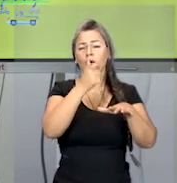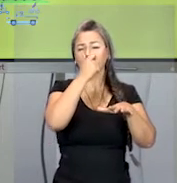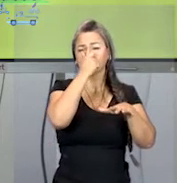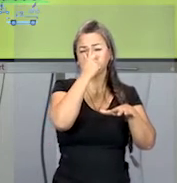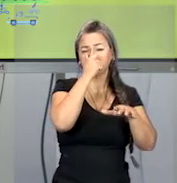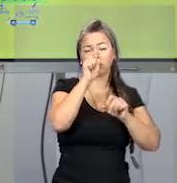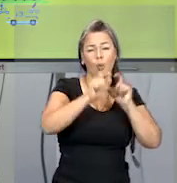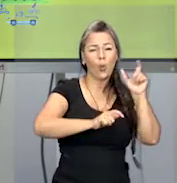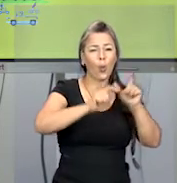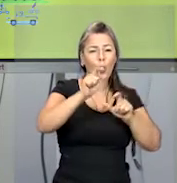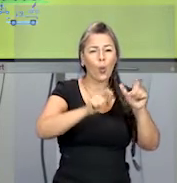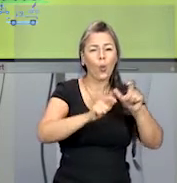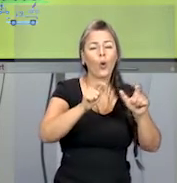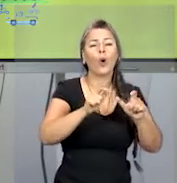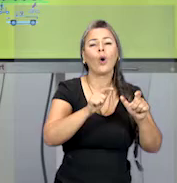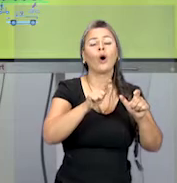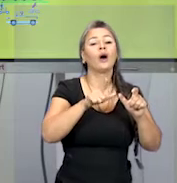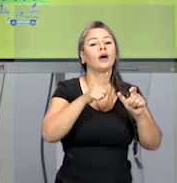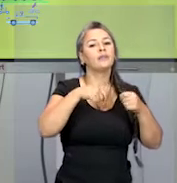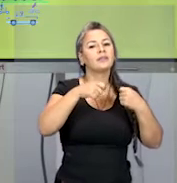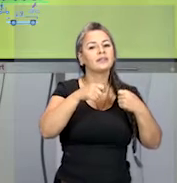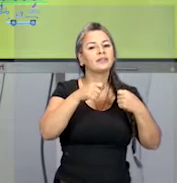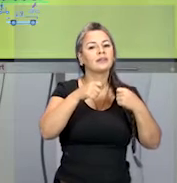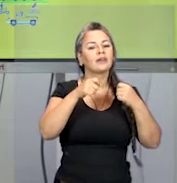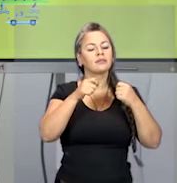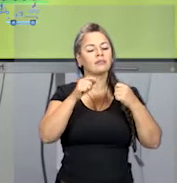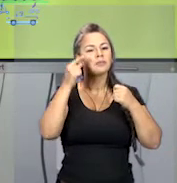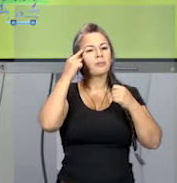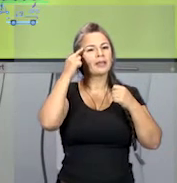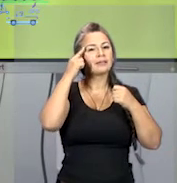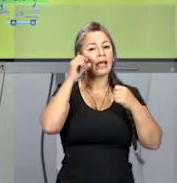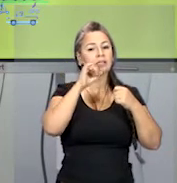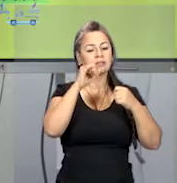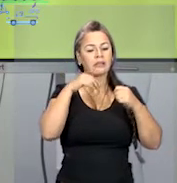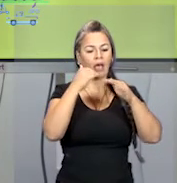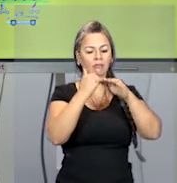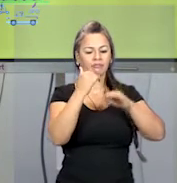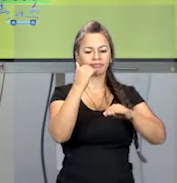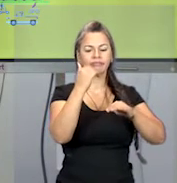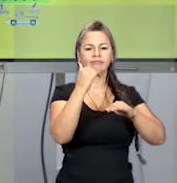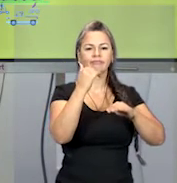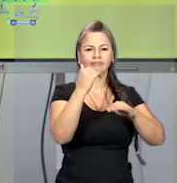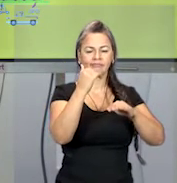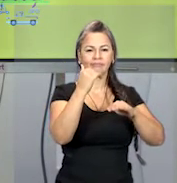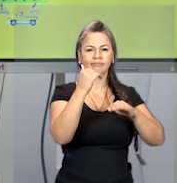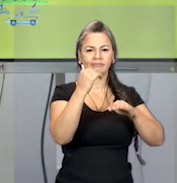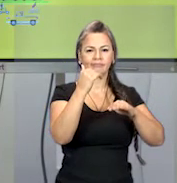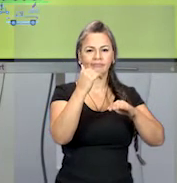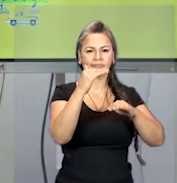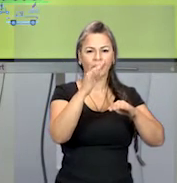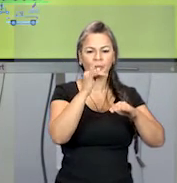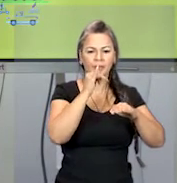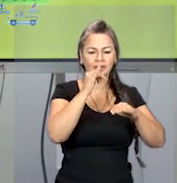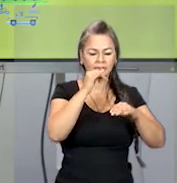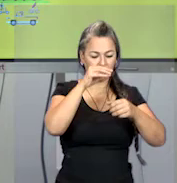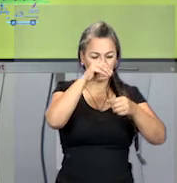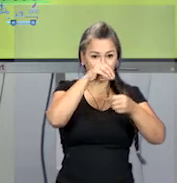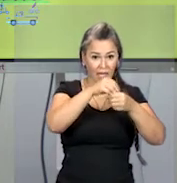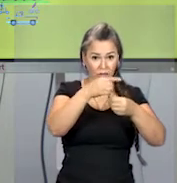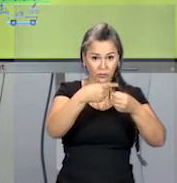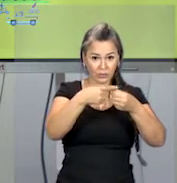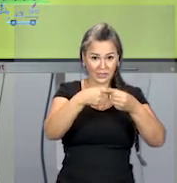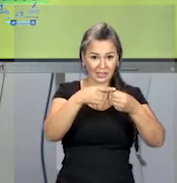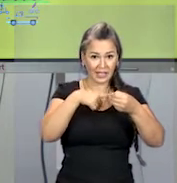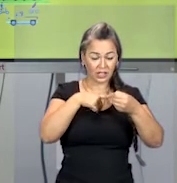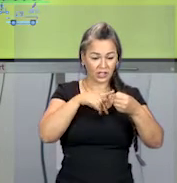as pessoas em estratos sociais? Será que existe, dentro da cidade, uma cidade para ricos e uma cidade